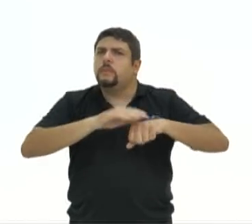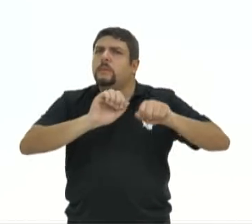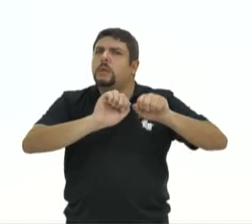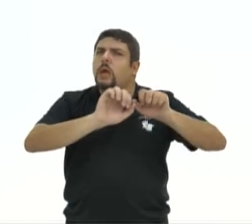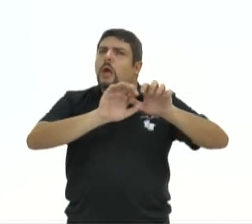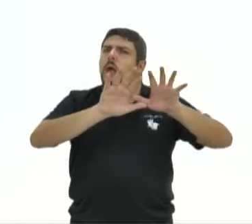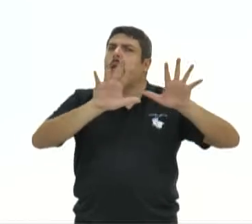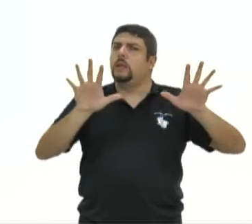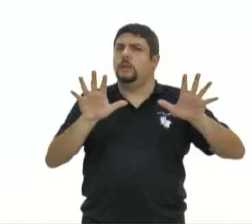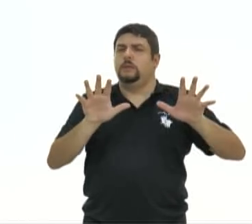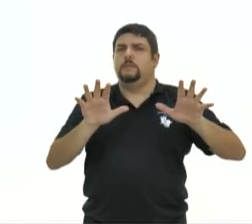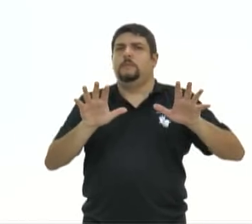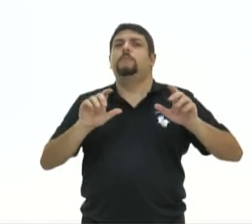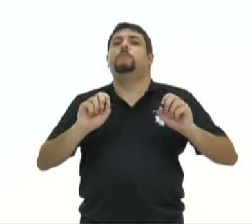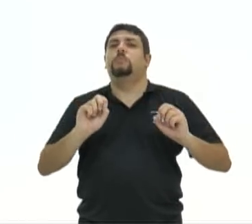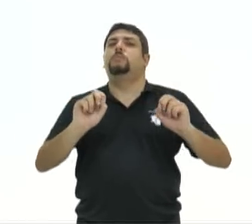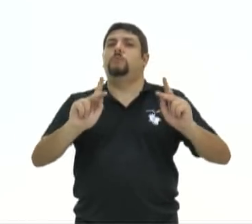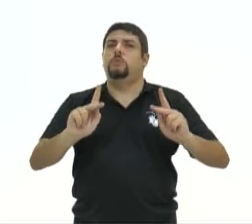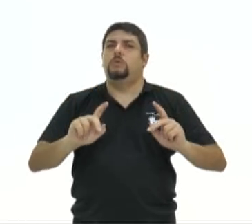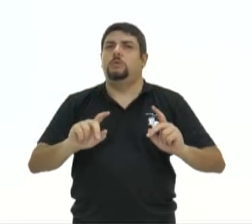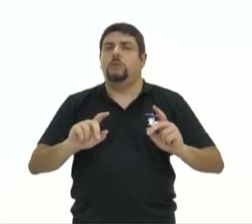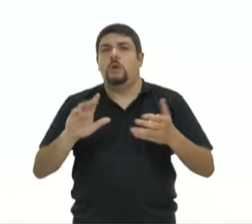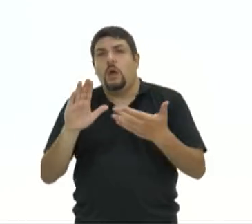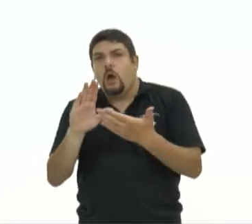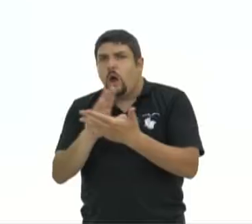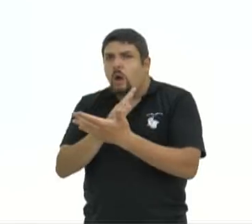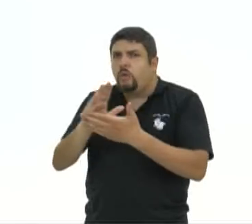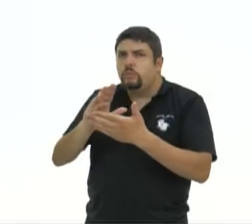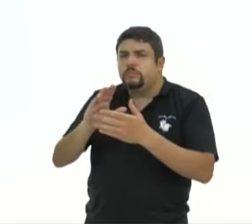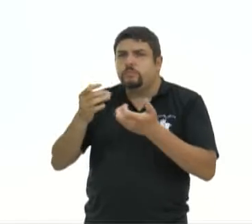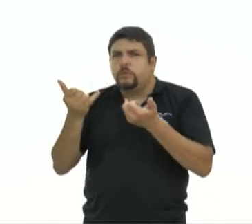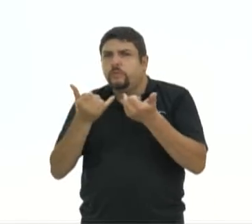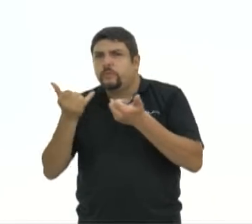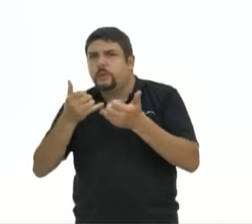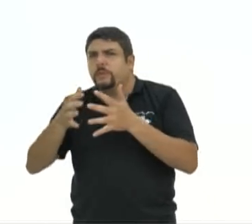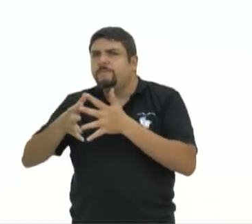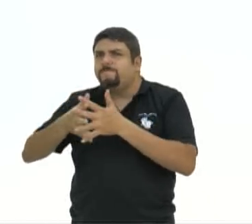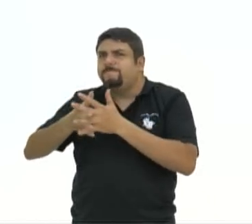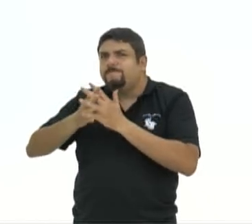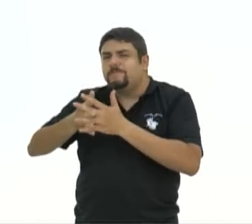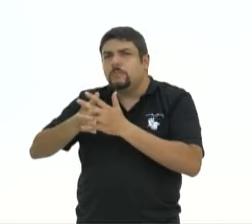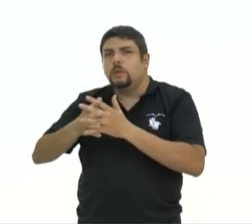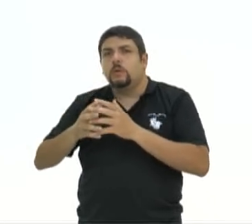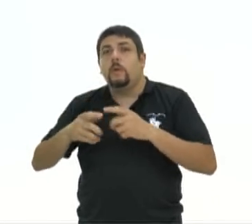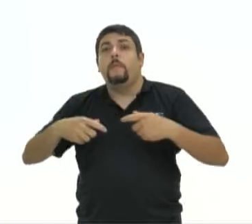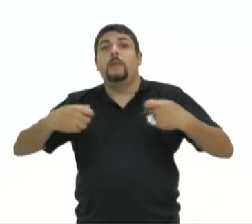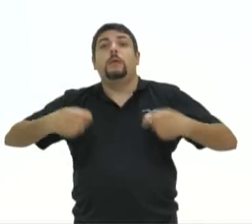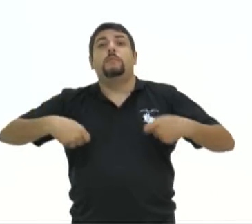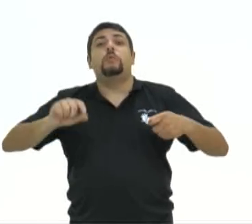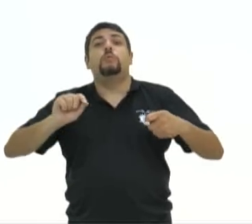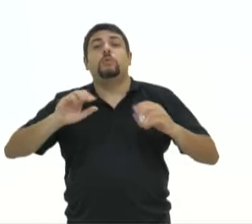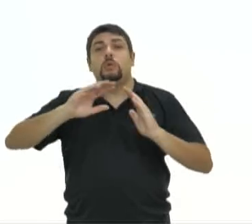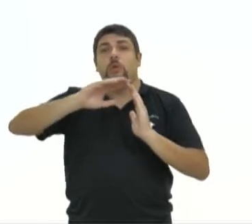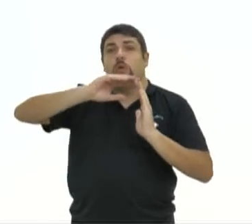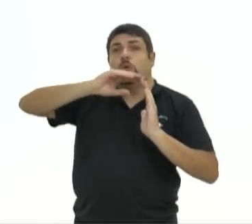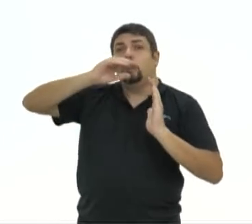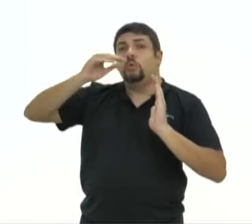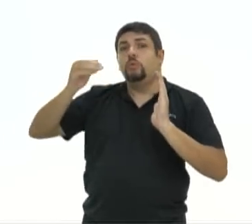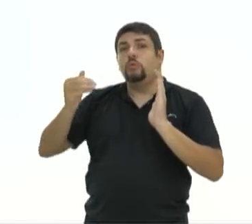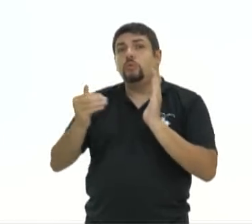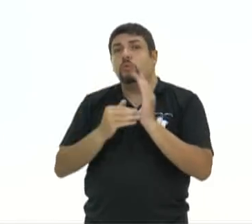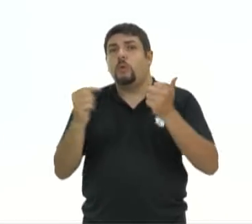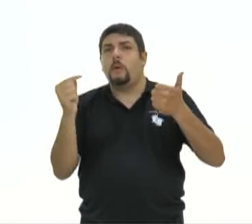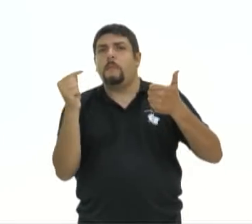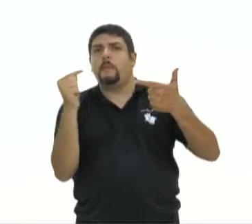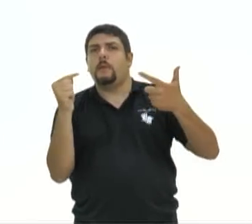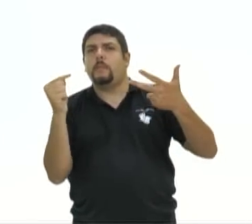sendo analisado e outras me dão informações mais distorcidas. Então é aí que entra a parte de interpretar os dados que estão